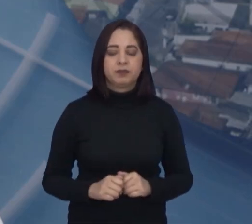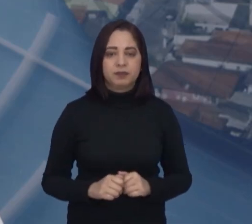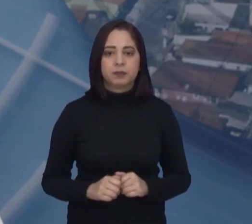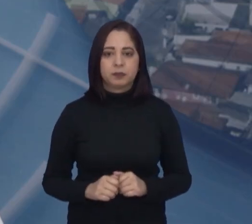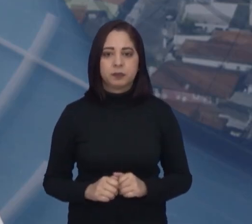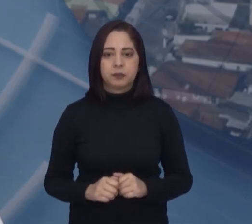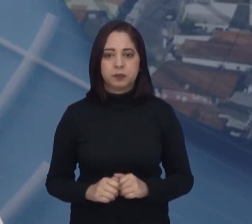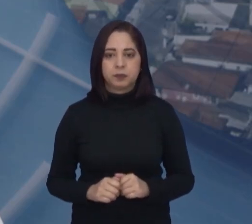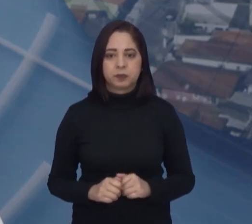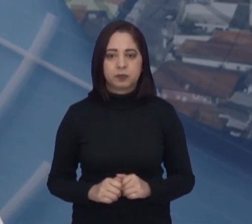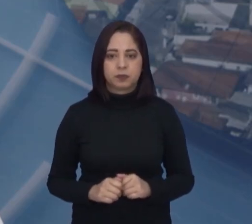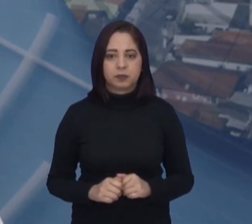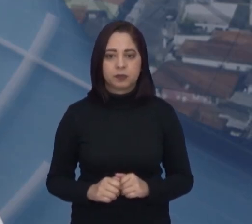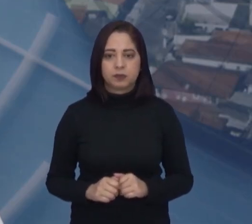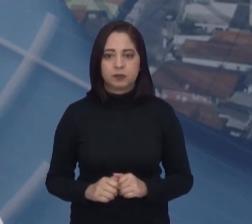pouquinho também, né,